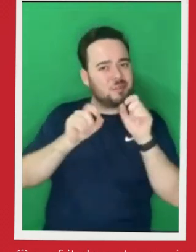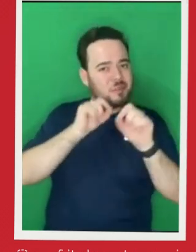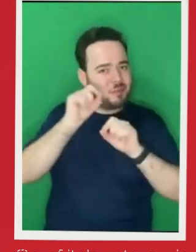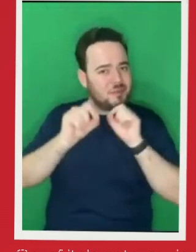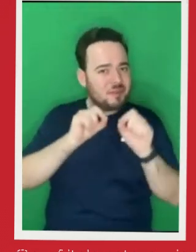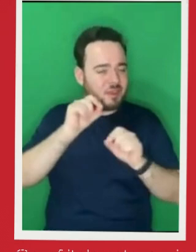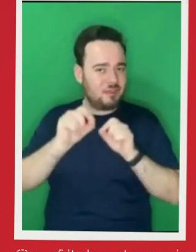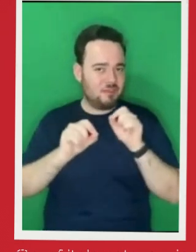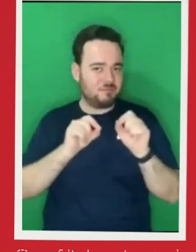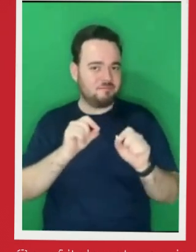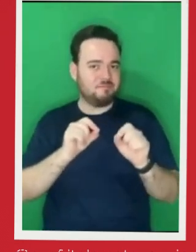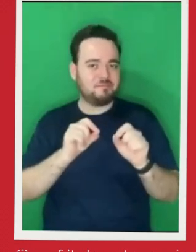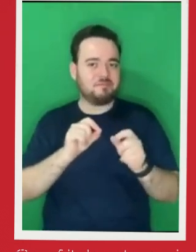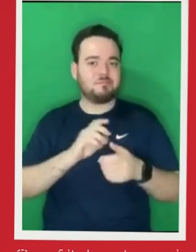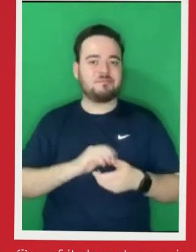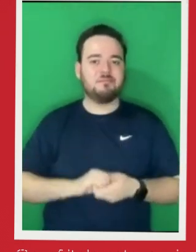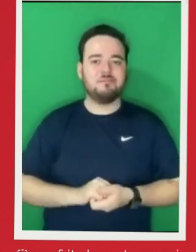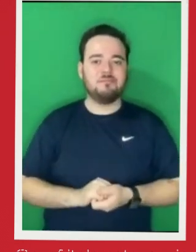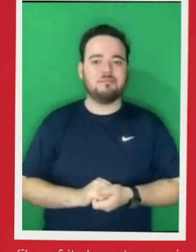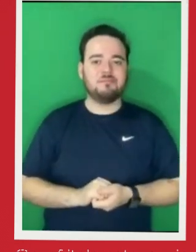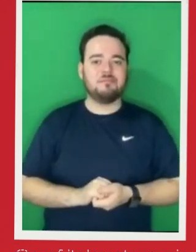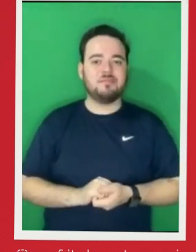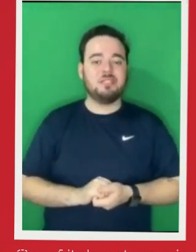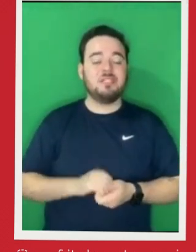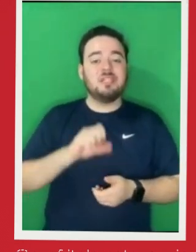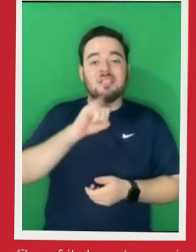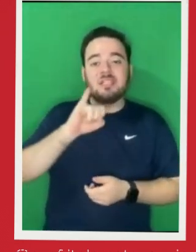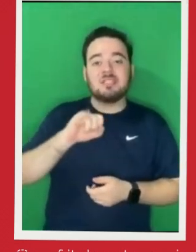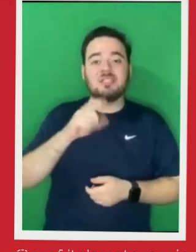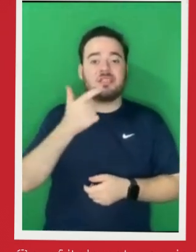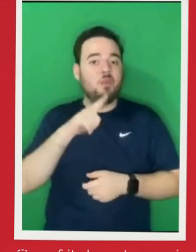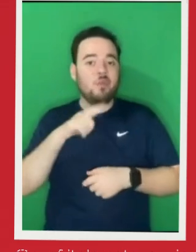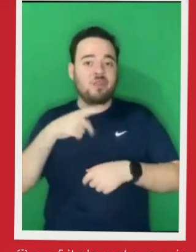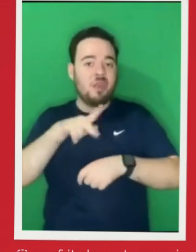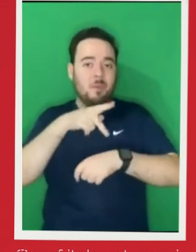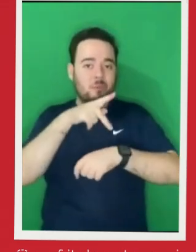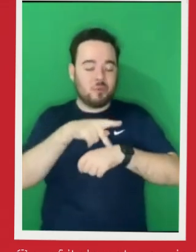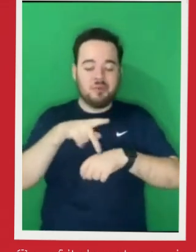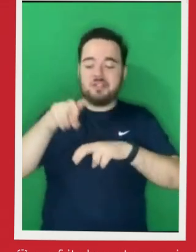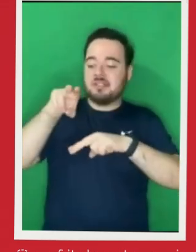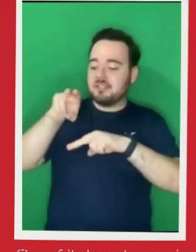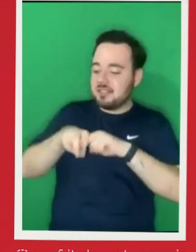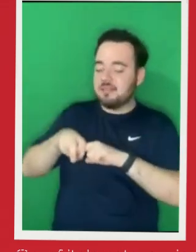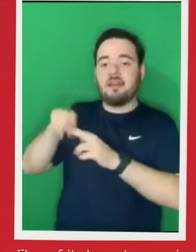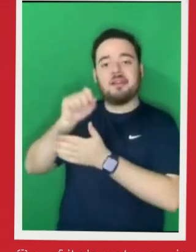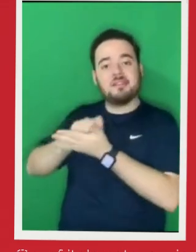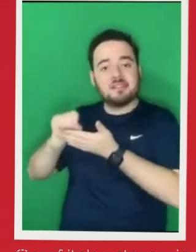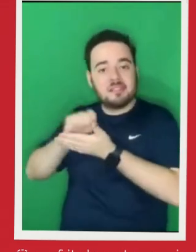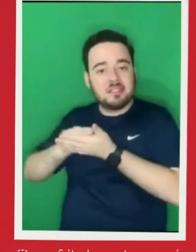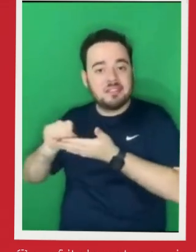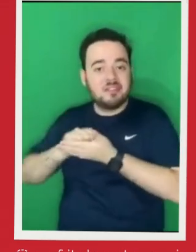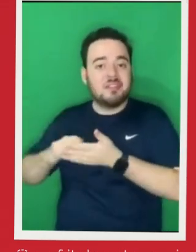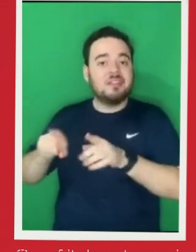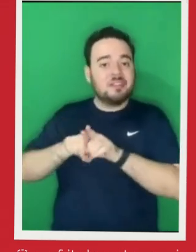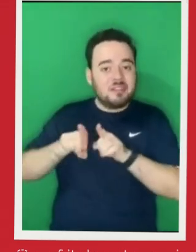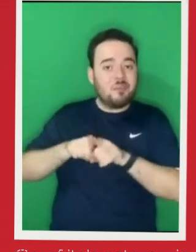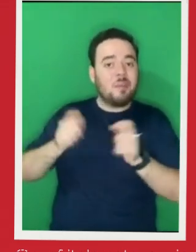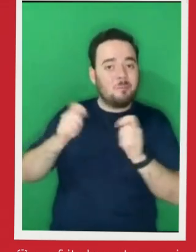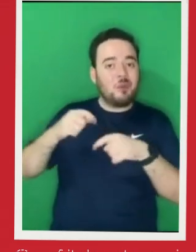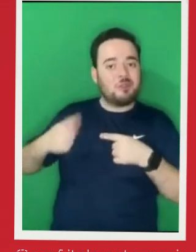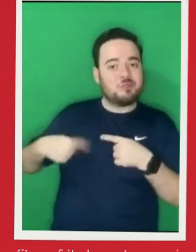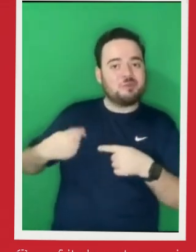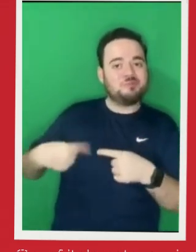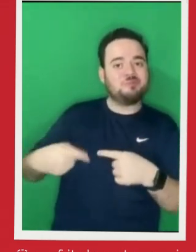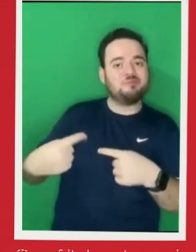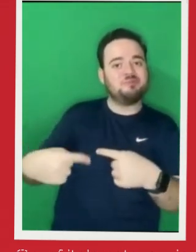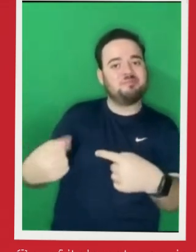já descobri que a ausência do Pomodoro, de me sentar e de escrever, é um disparador